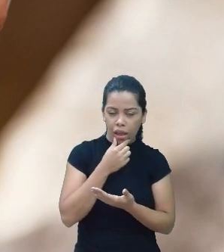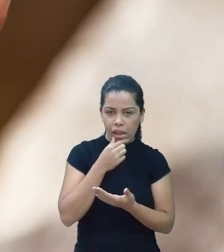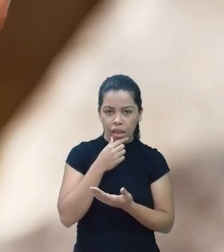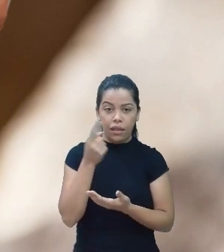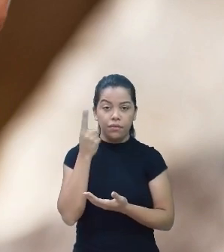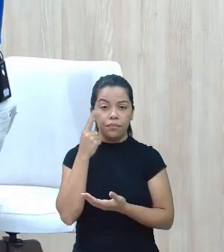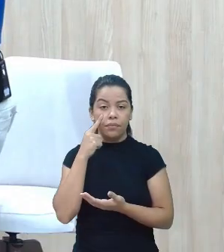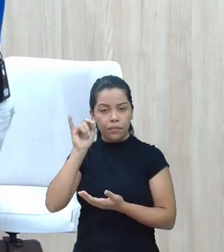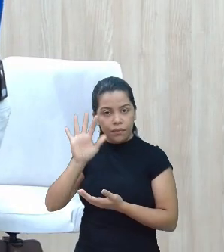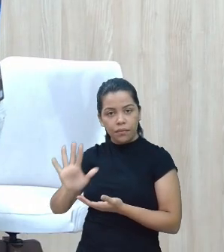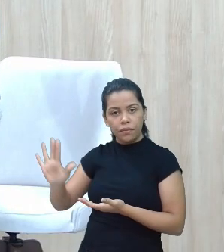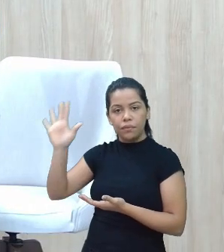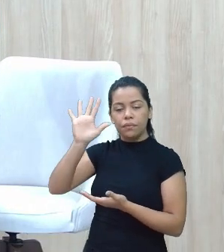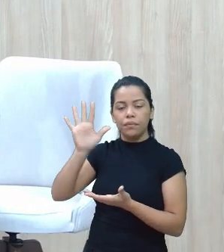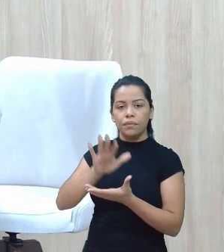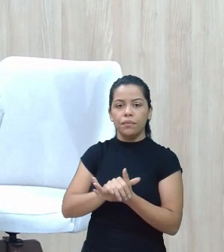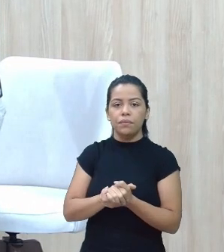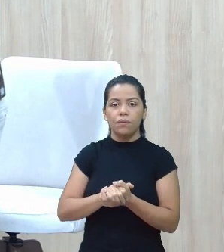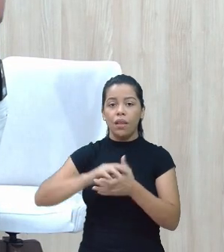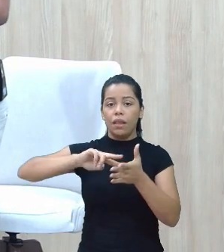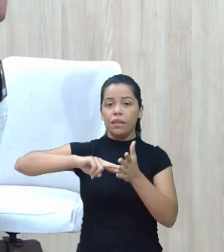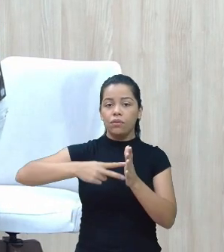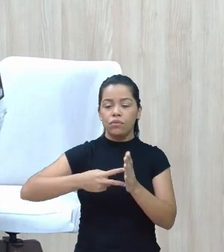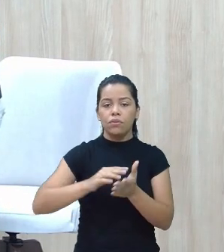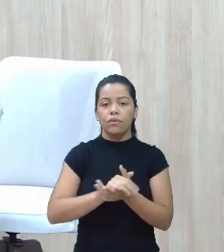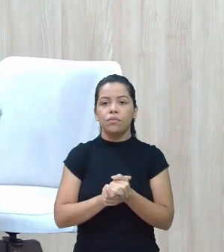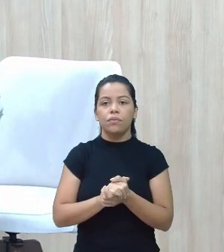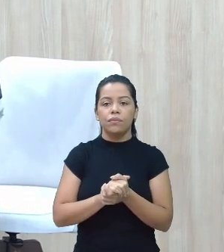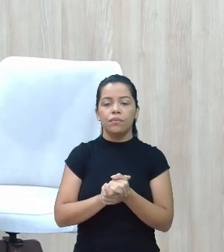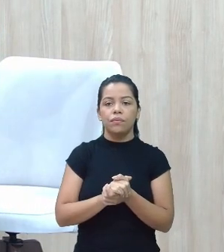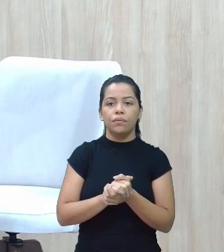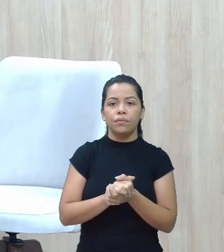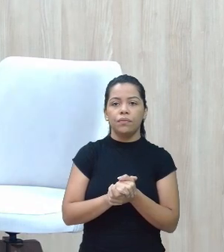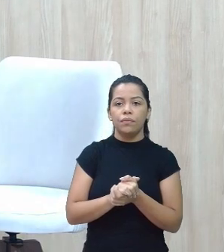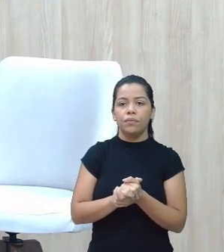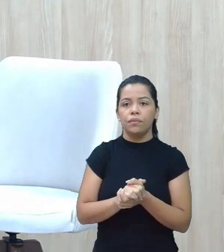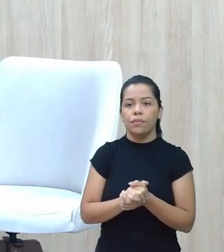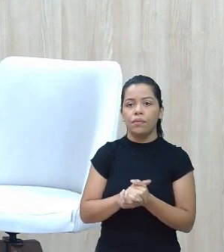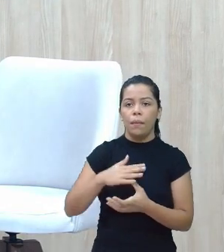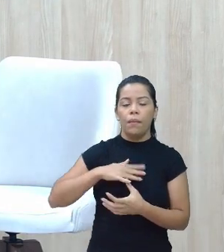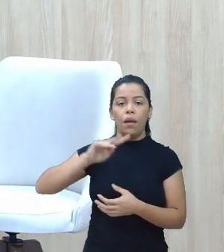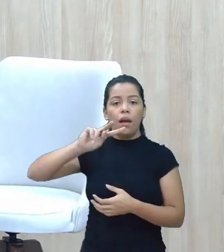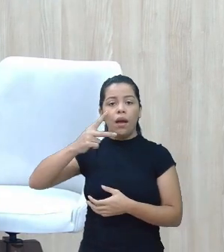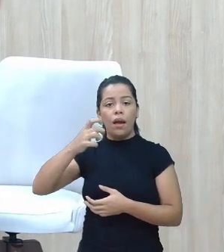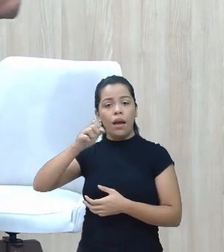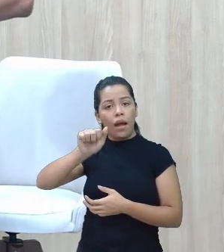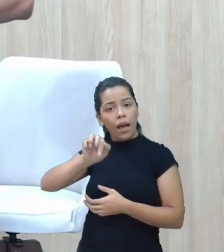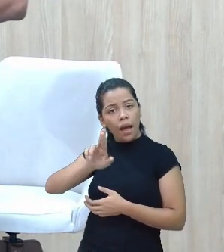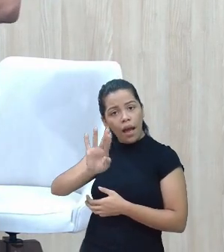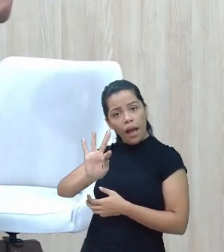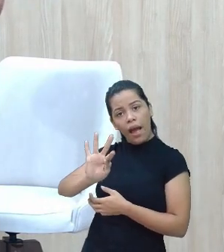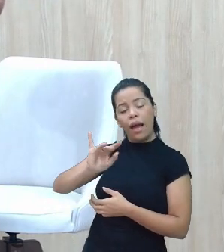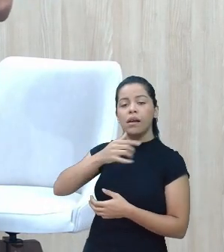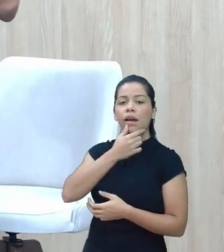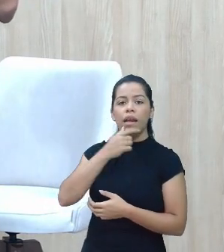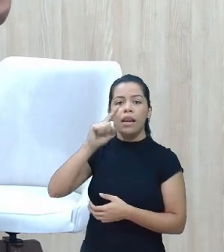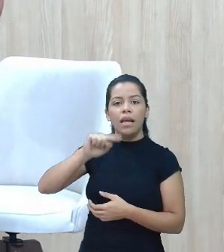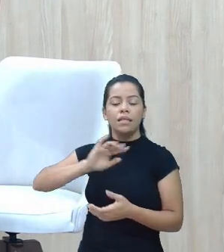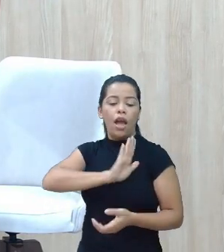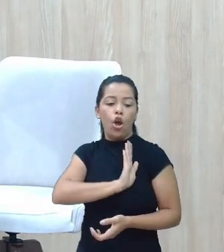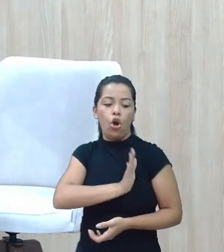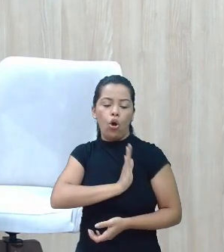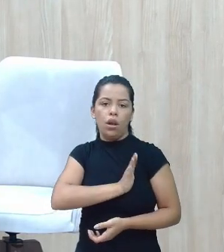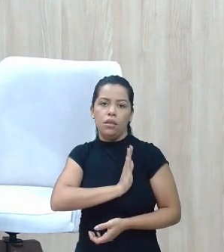acontecer? My sweetheart, ou seja, heart em inglês é coração. My sweetheart, meu